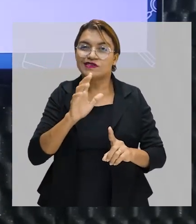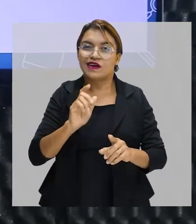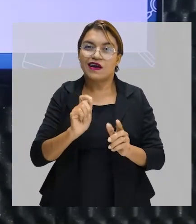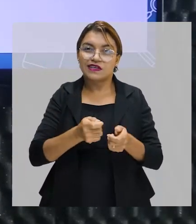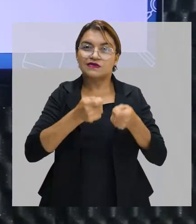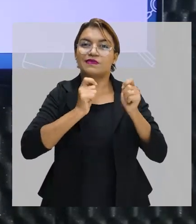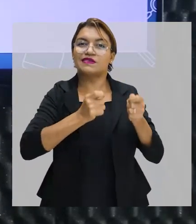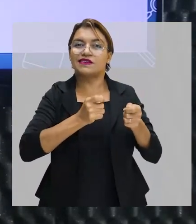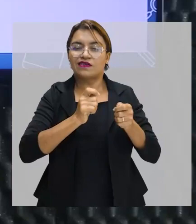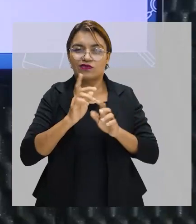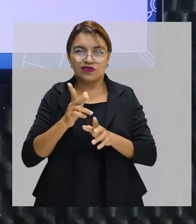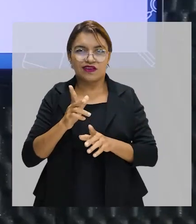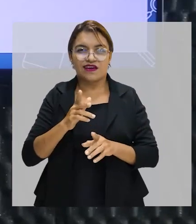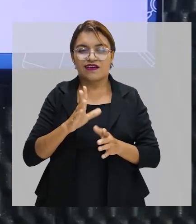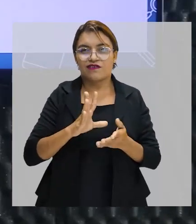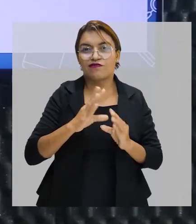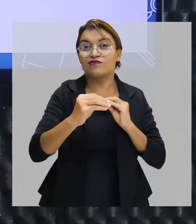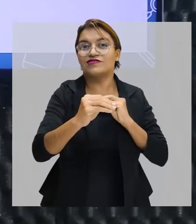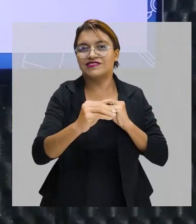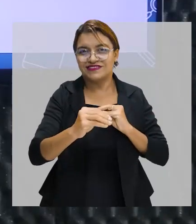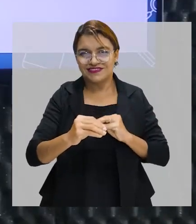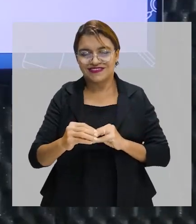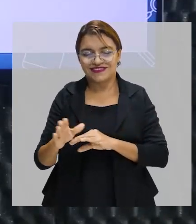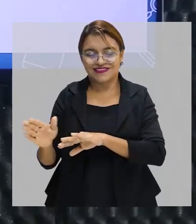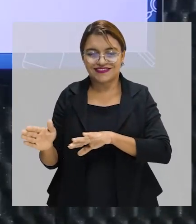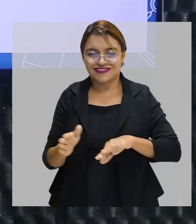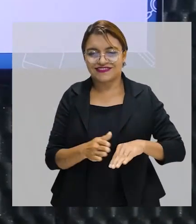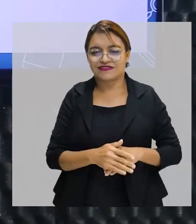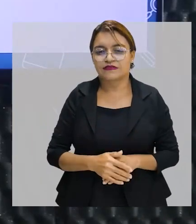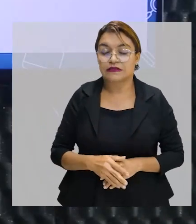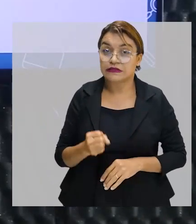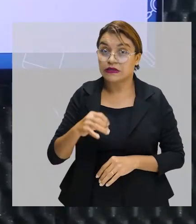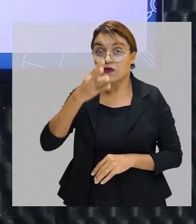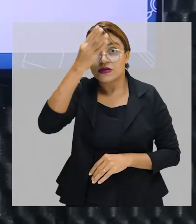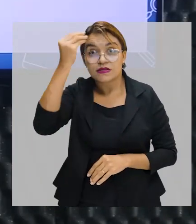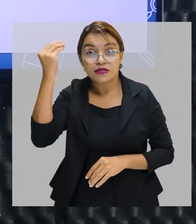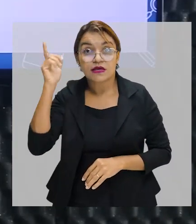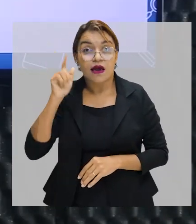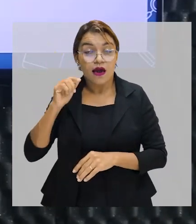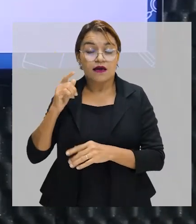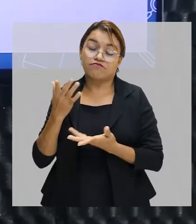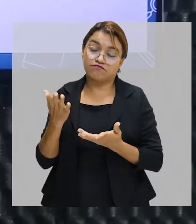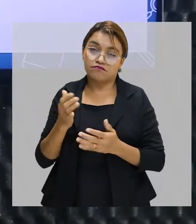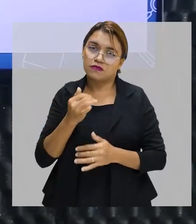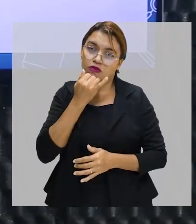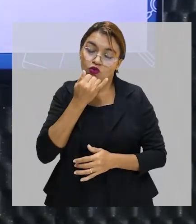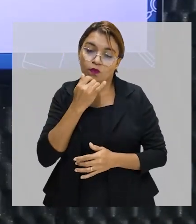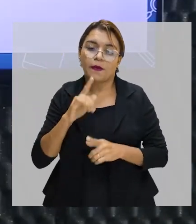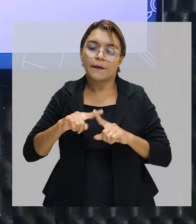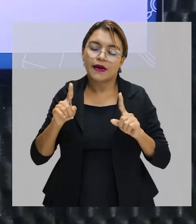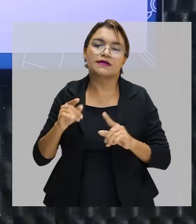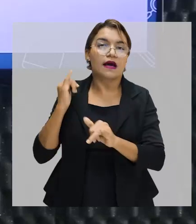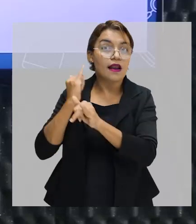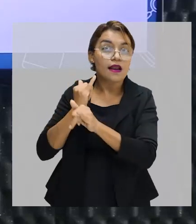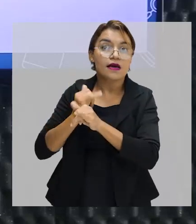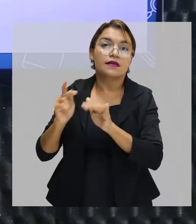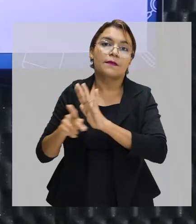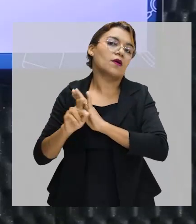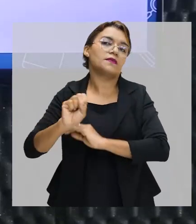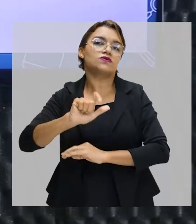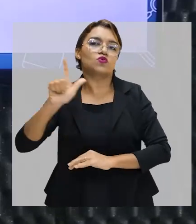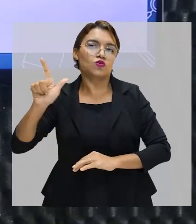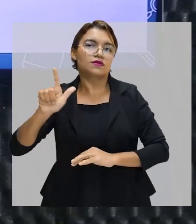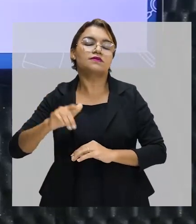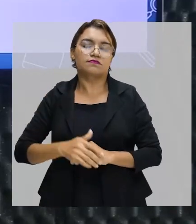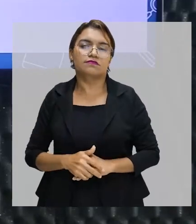das lendas. Se eu esqueci de alguma, porque eu não contei. Mas, enfim, são as lendas de São Luís, né? Então, lenda. Lenda é aquela história que o